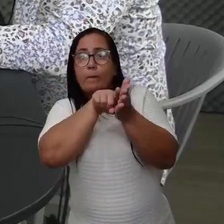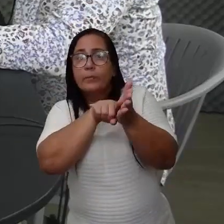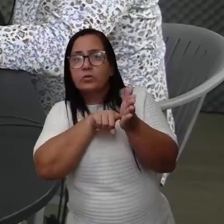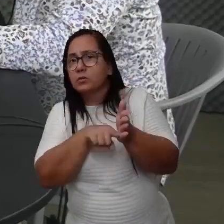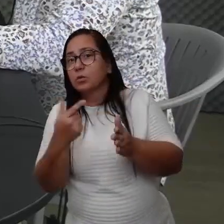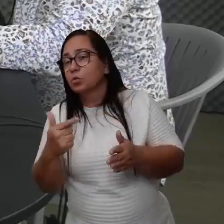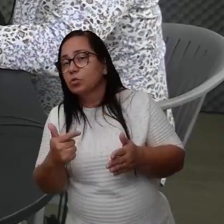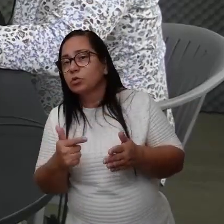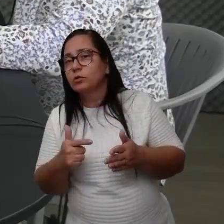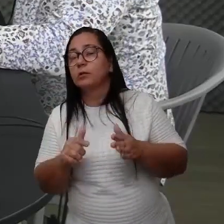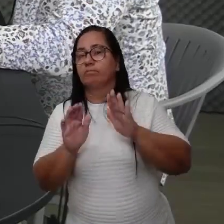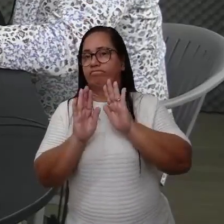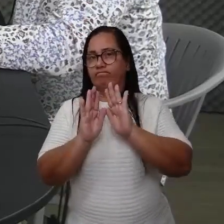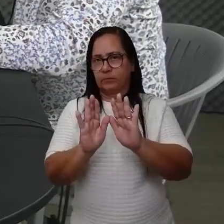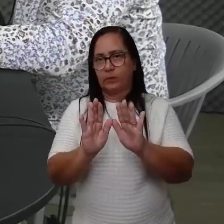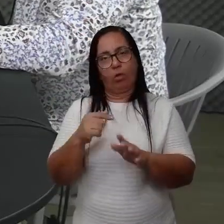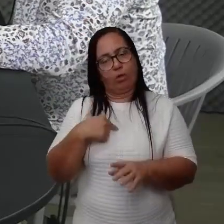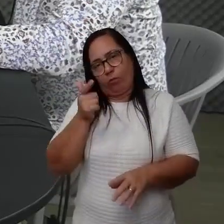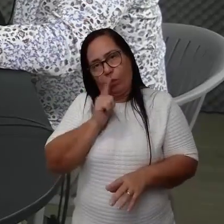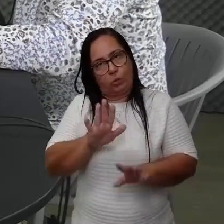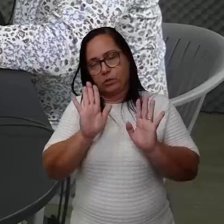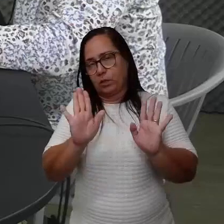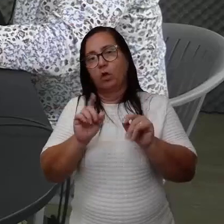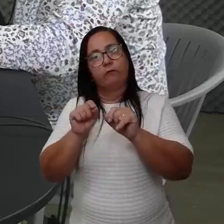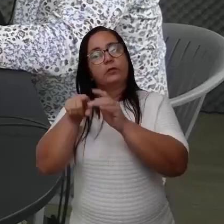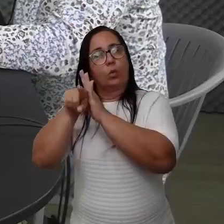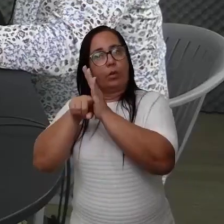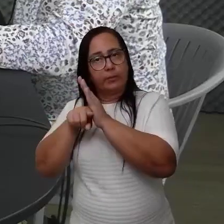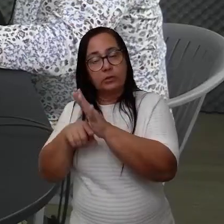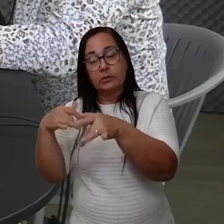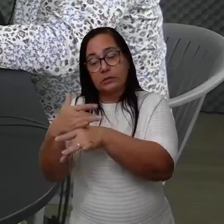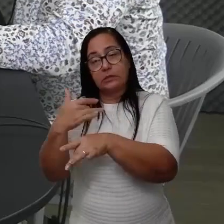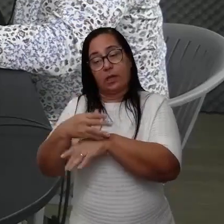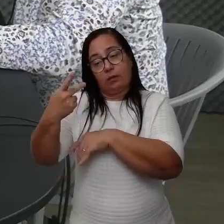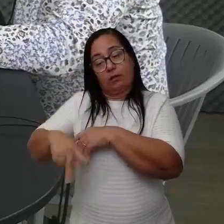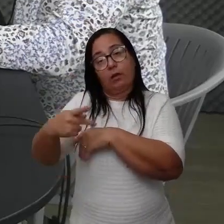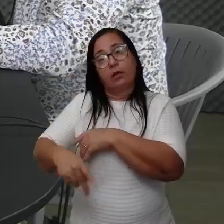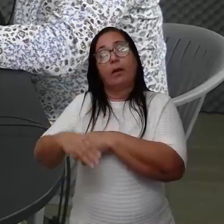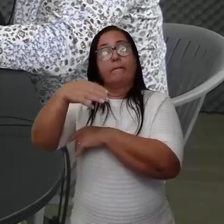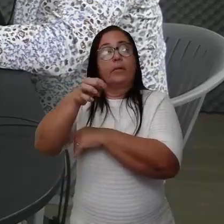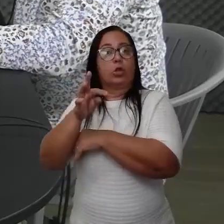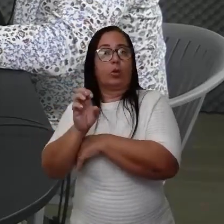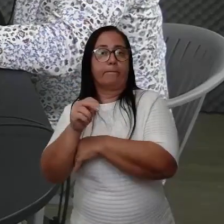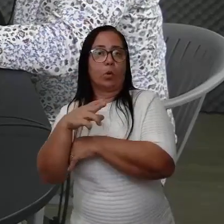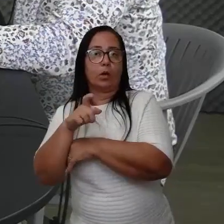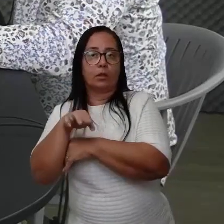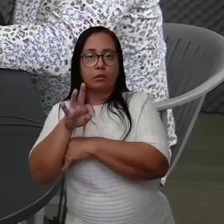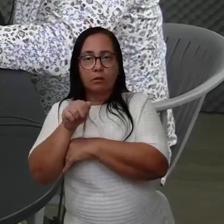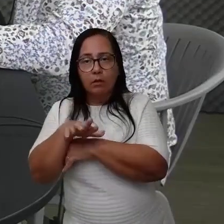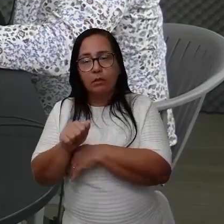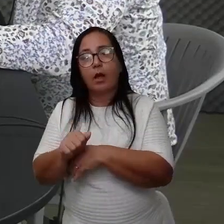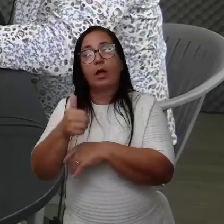Eu disse, não, para eu não estar uma de doida que eu não vou conseguir, eu vou fazer com as cidades da região metropolitana do Recife.